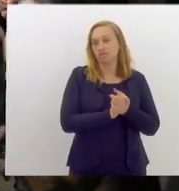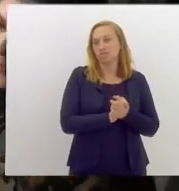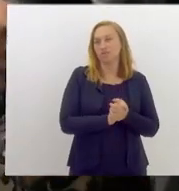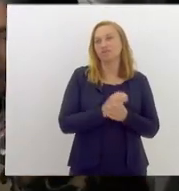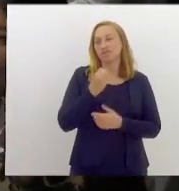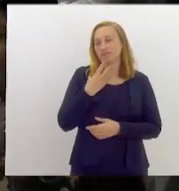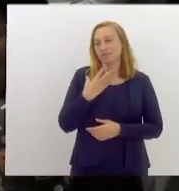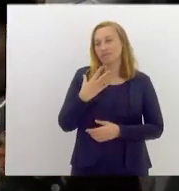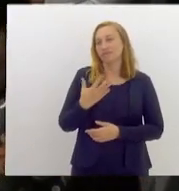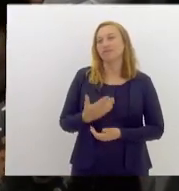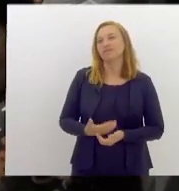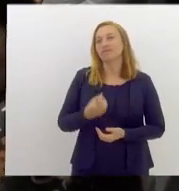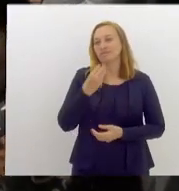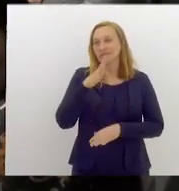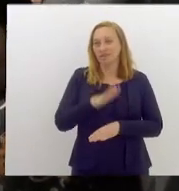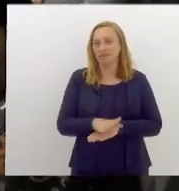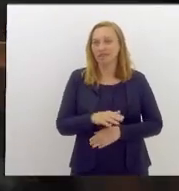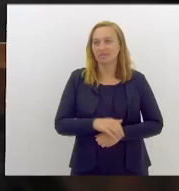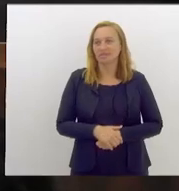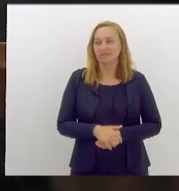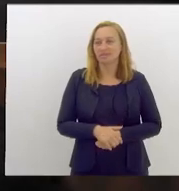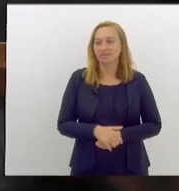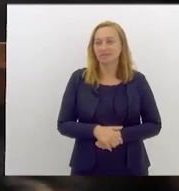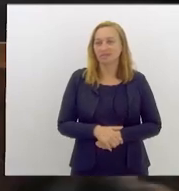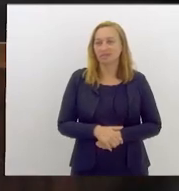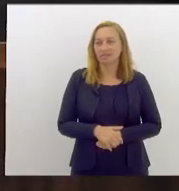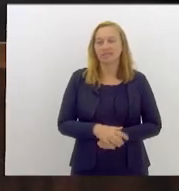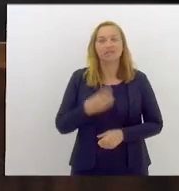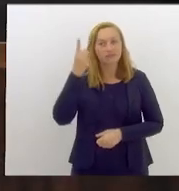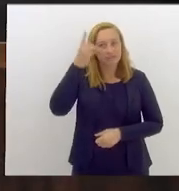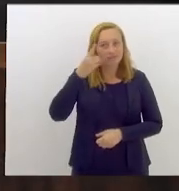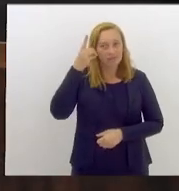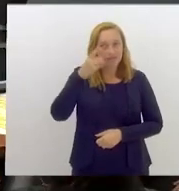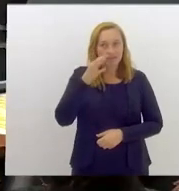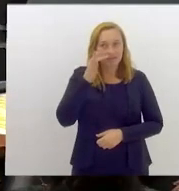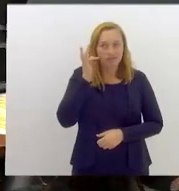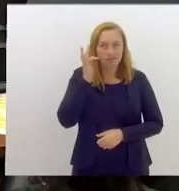muito bem boa tarde Presidente Boa tarde deputado